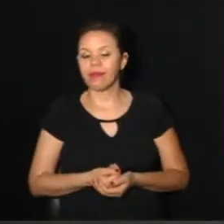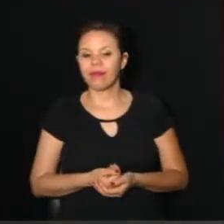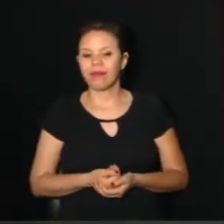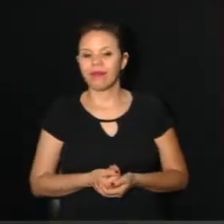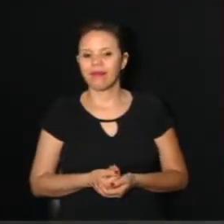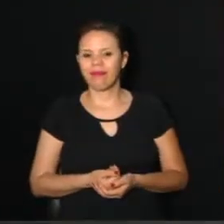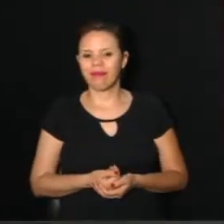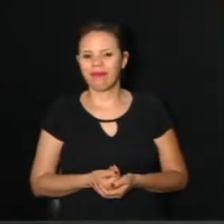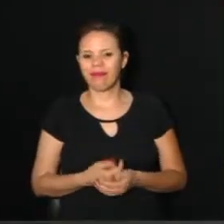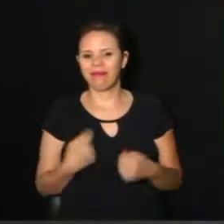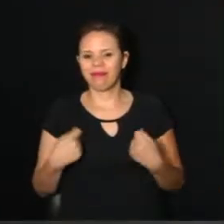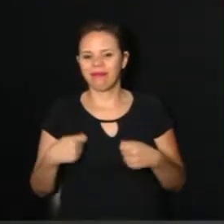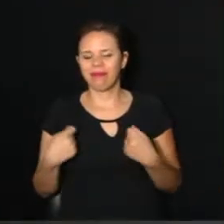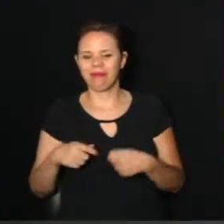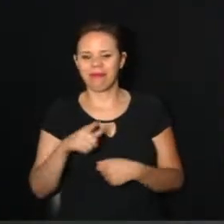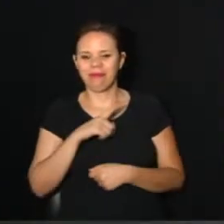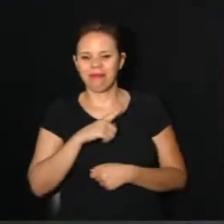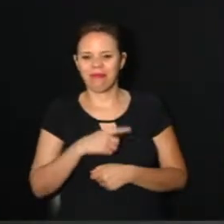microempresa precisa ter